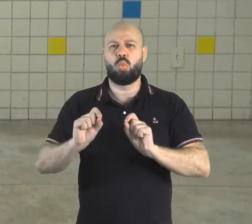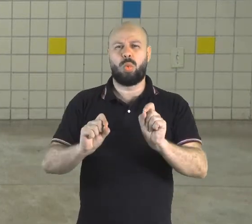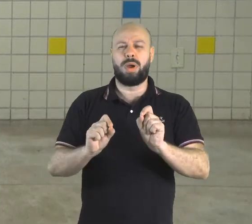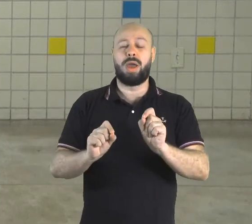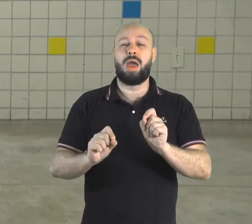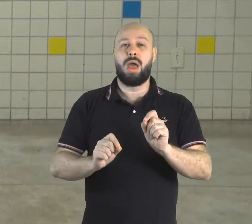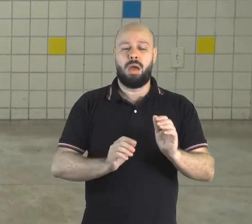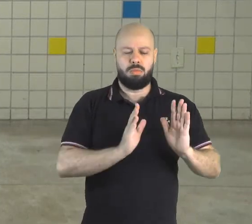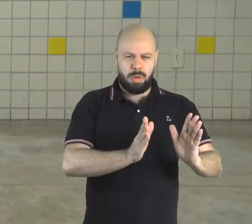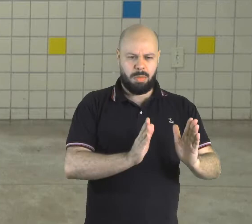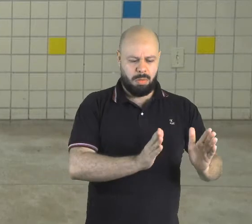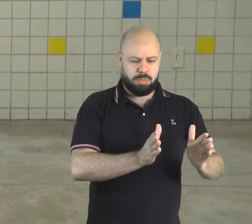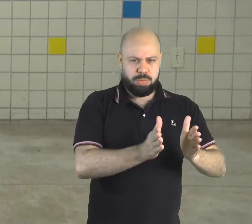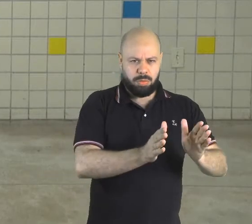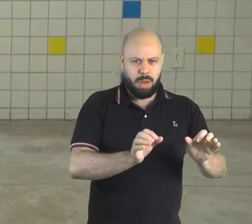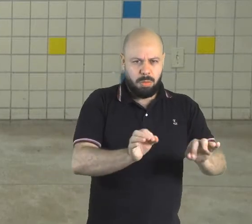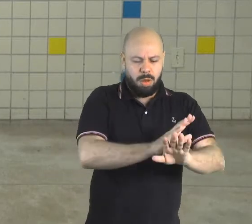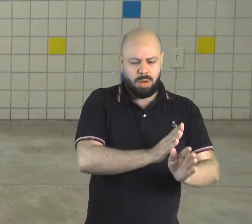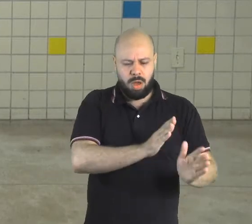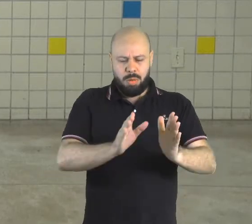Humberto Castelo Branco. Este